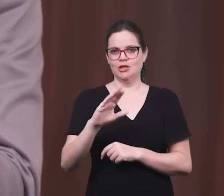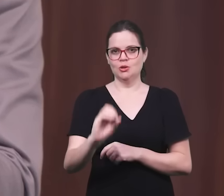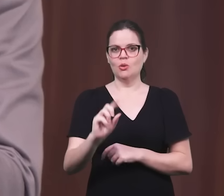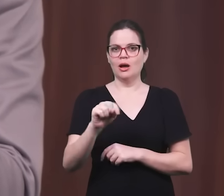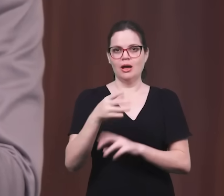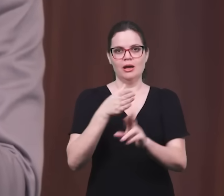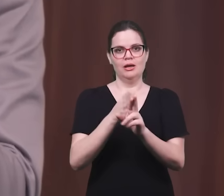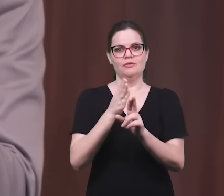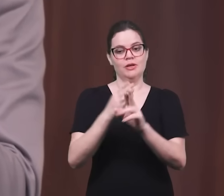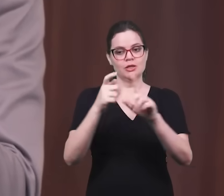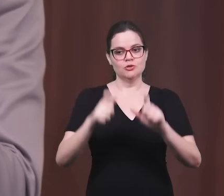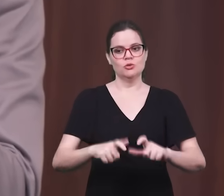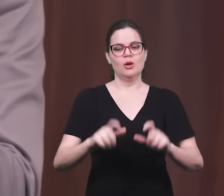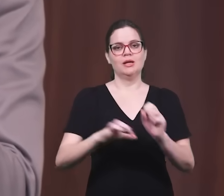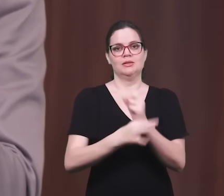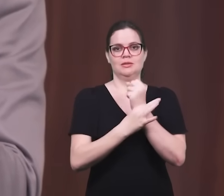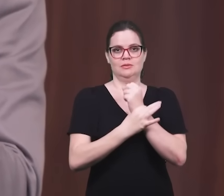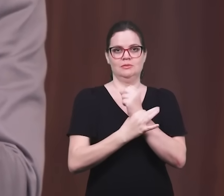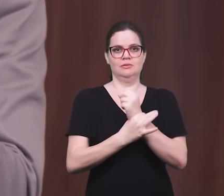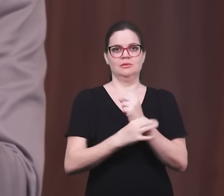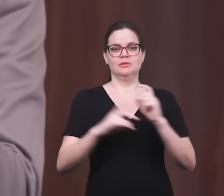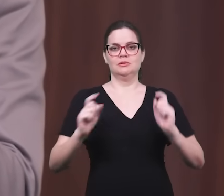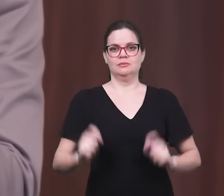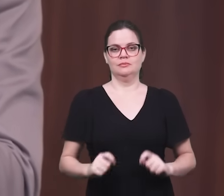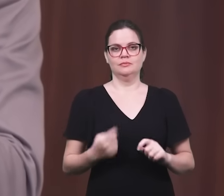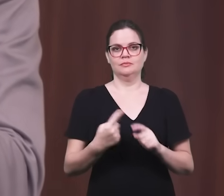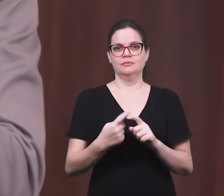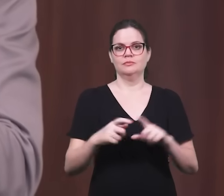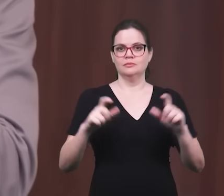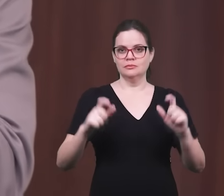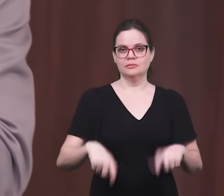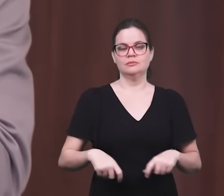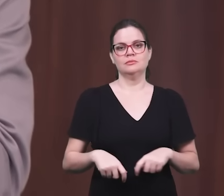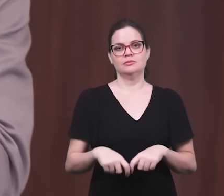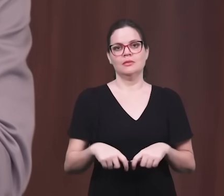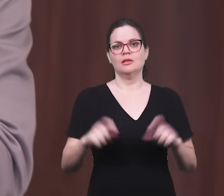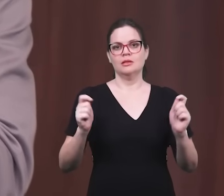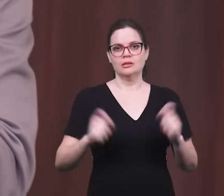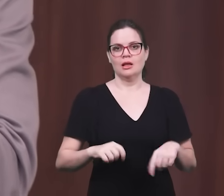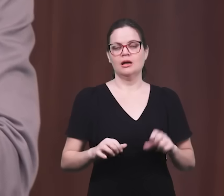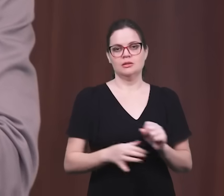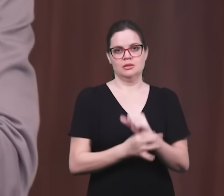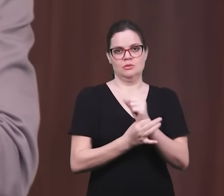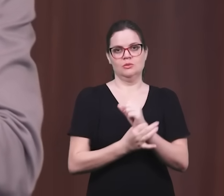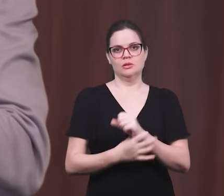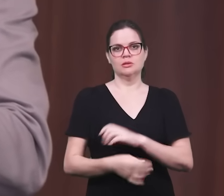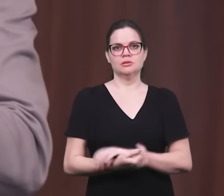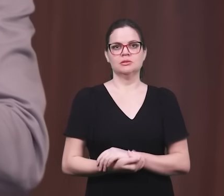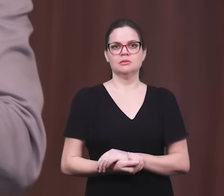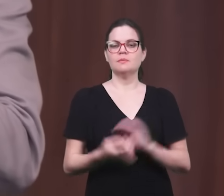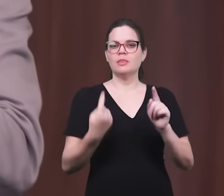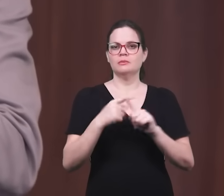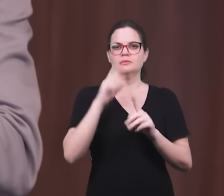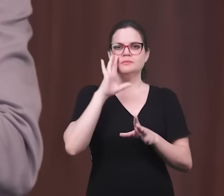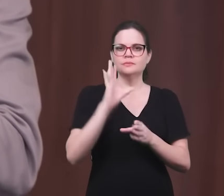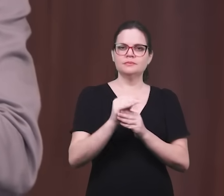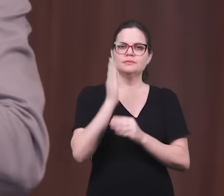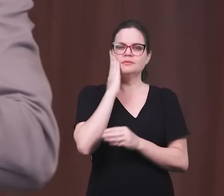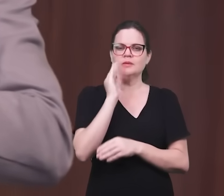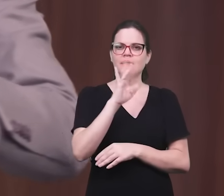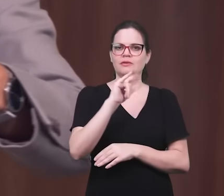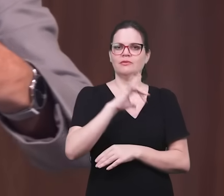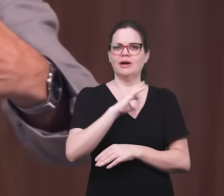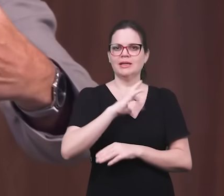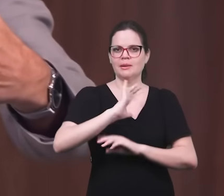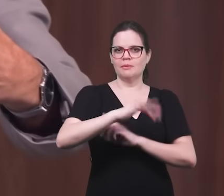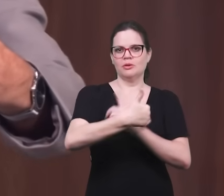referência. O ninho é um lugar seguro para ele. É um lugar que ele sabe que ele está protegido, que